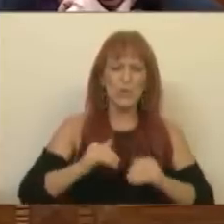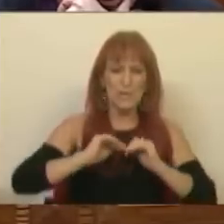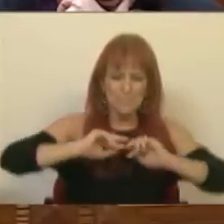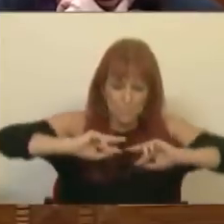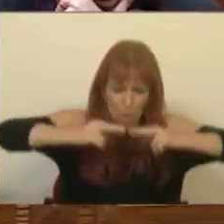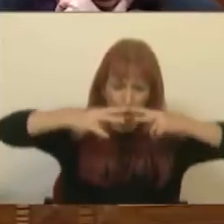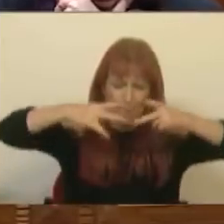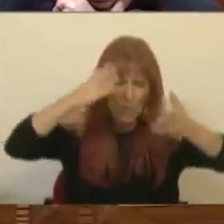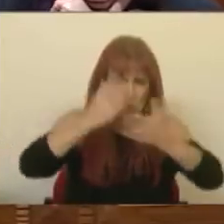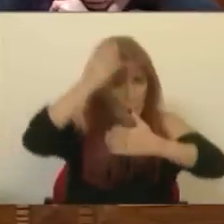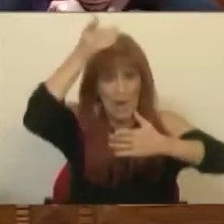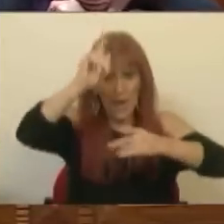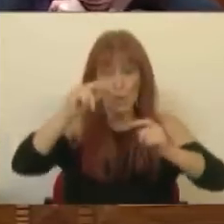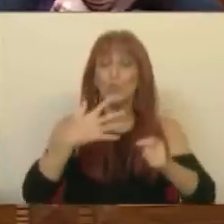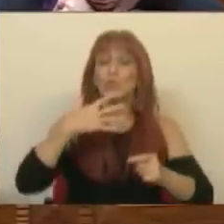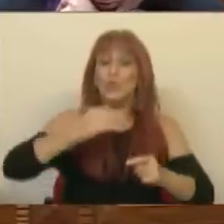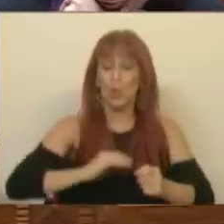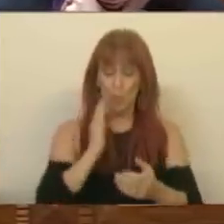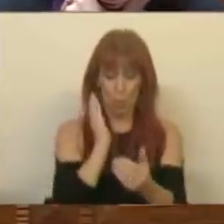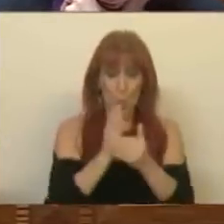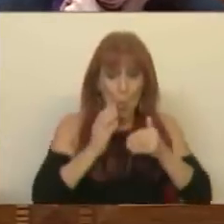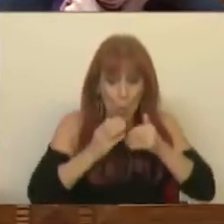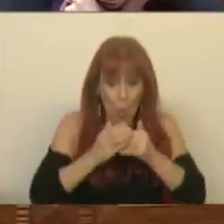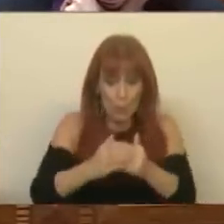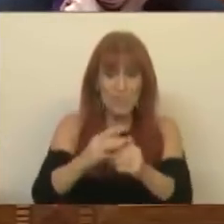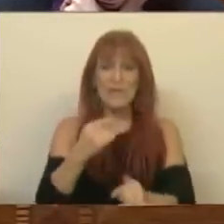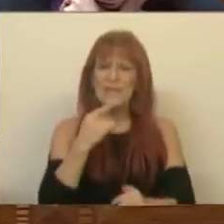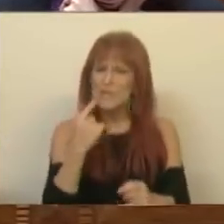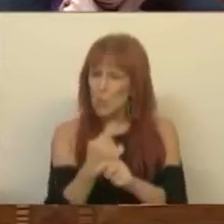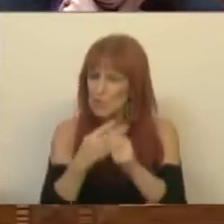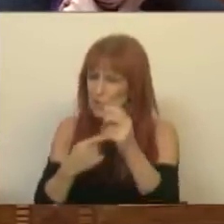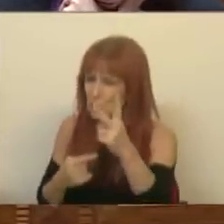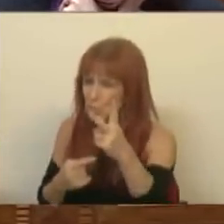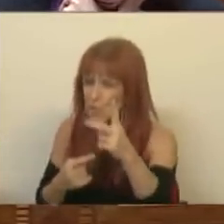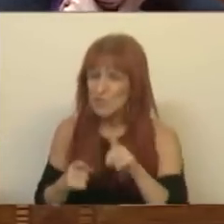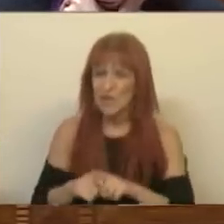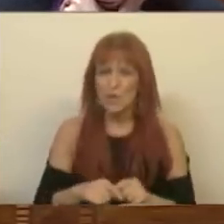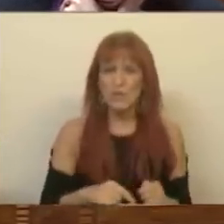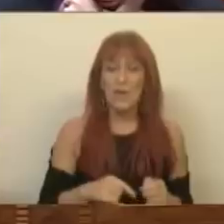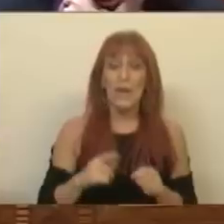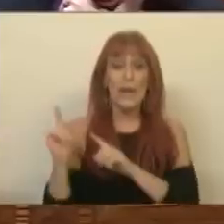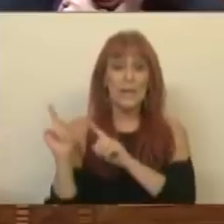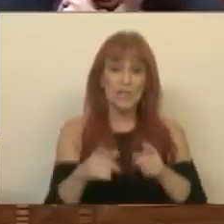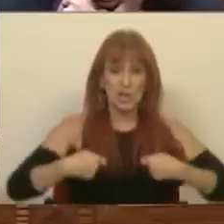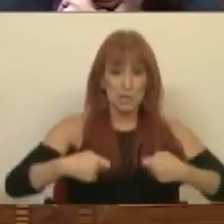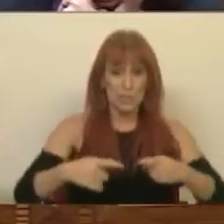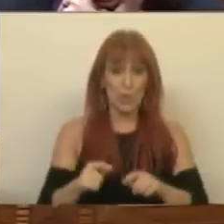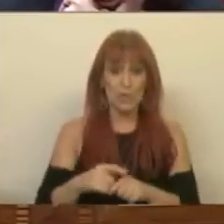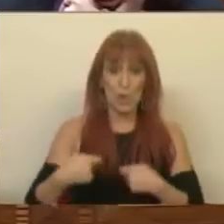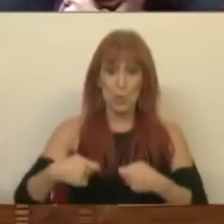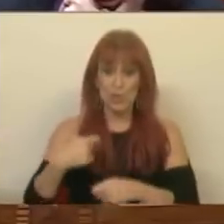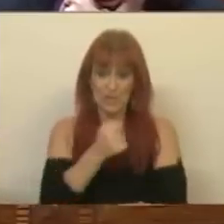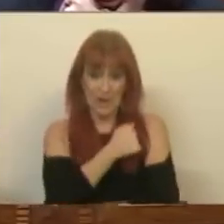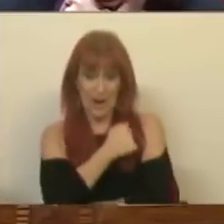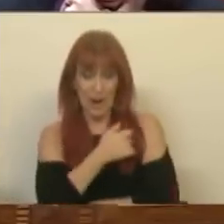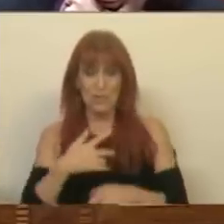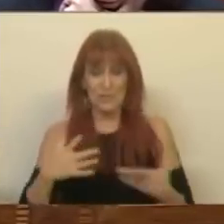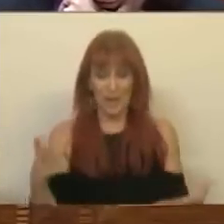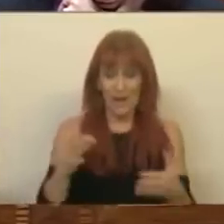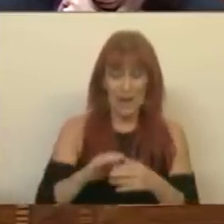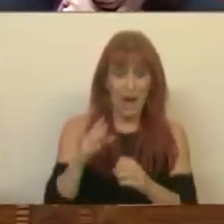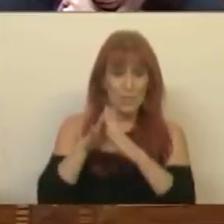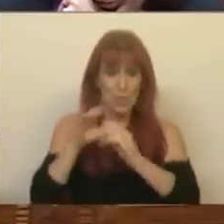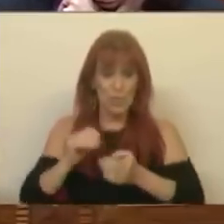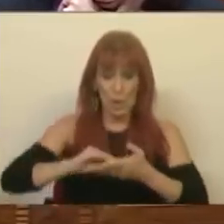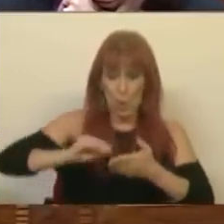descongelado é que todo o processo e aqui referiu duas coisas despesas de transporte curso da Habitação tem a ver